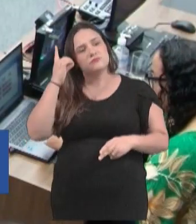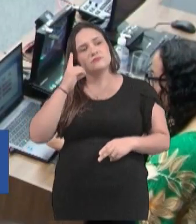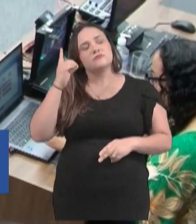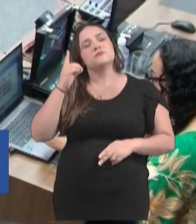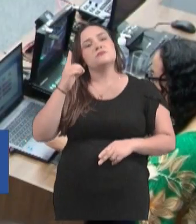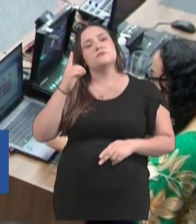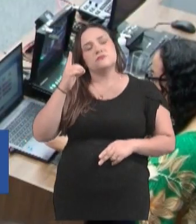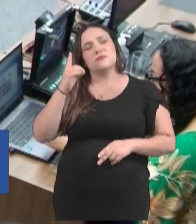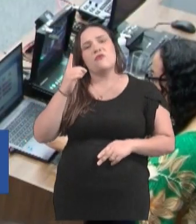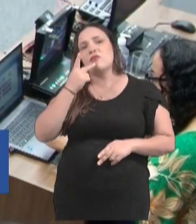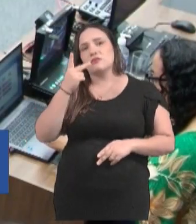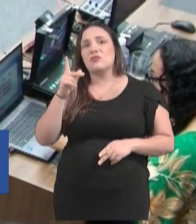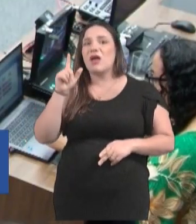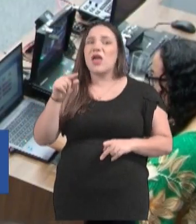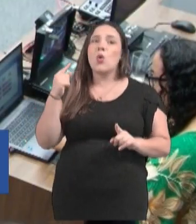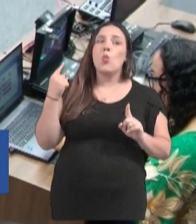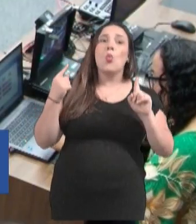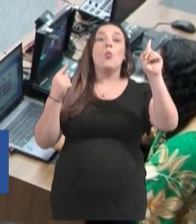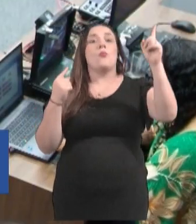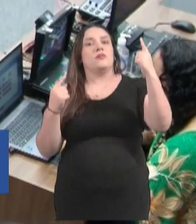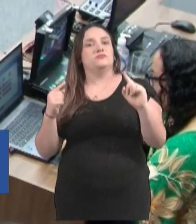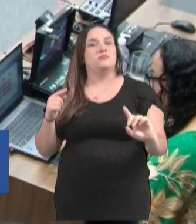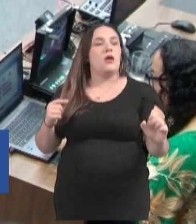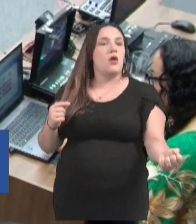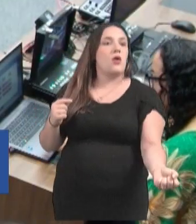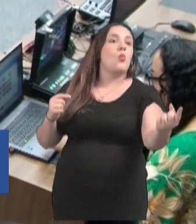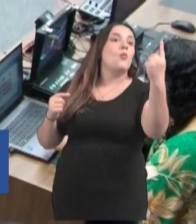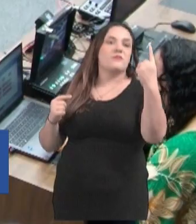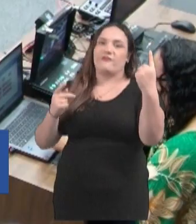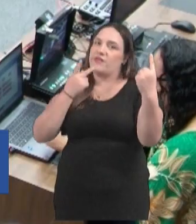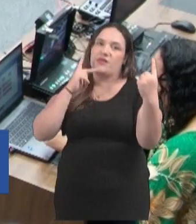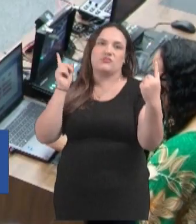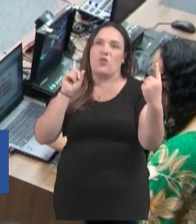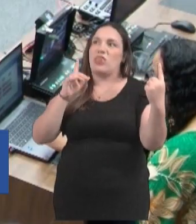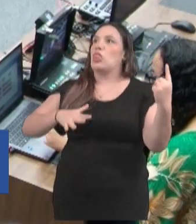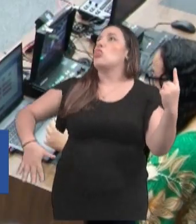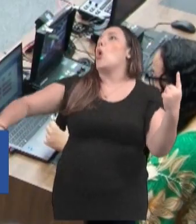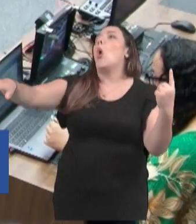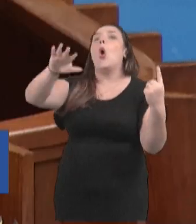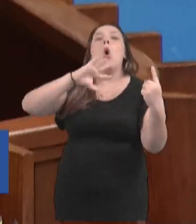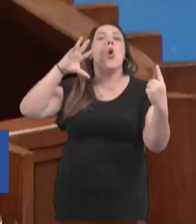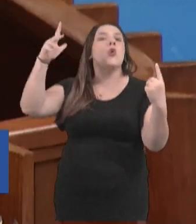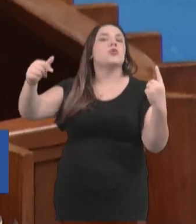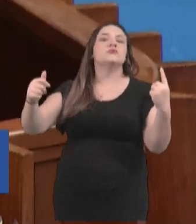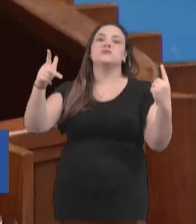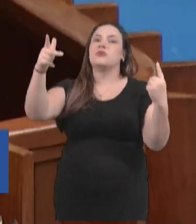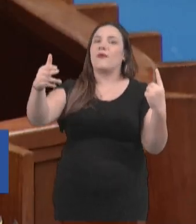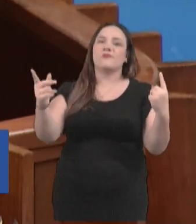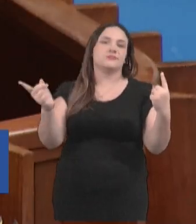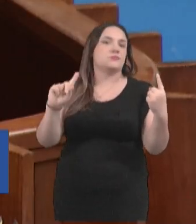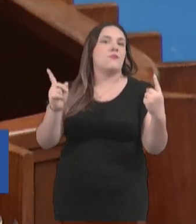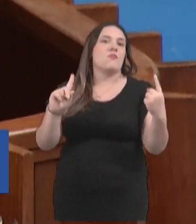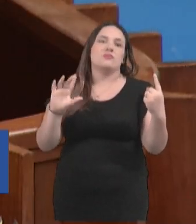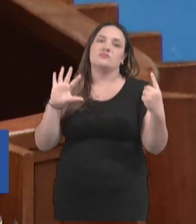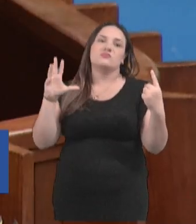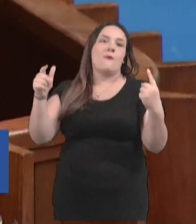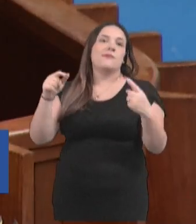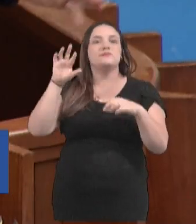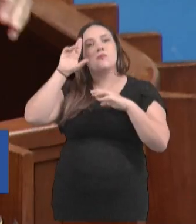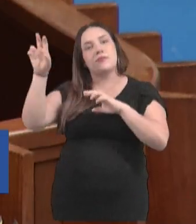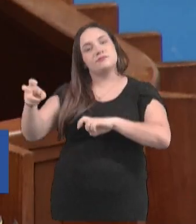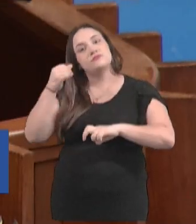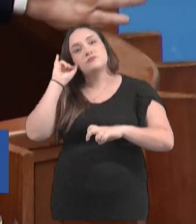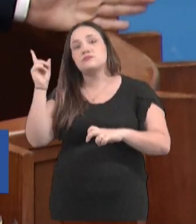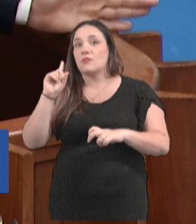é uma situação pontual, né? Nós não podemos aqui generalizar, dizer que isso acontece em todas as